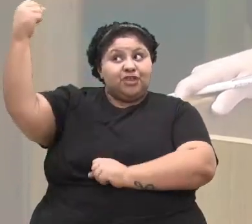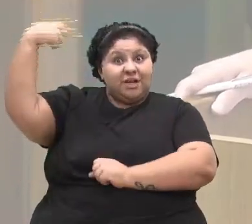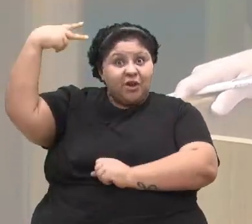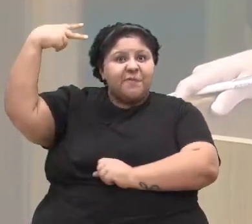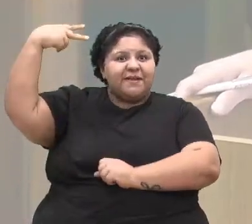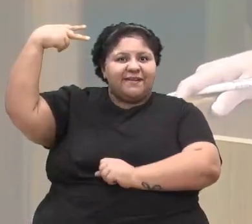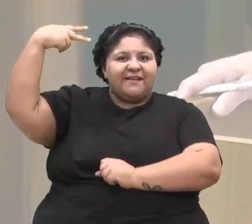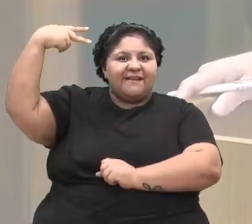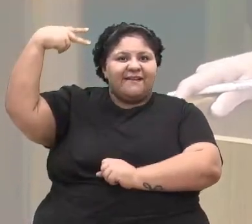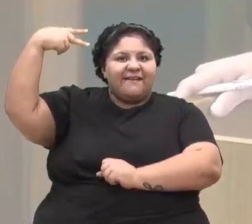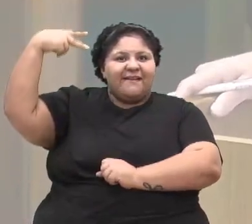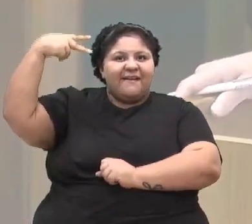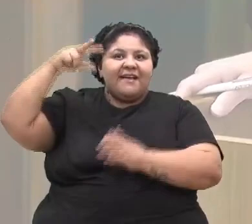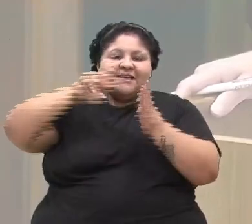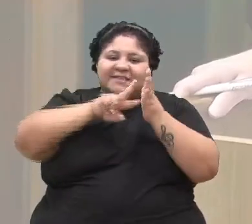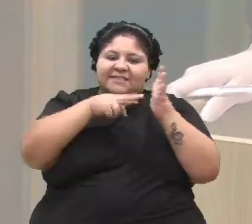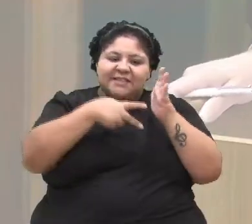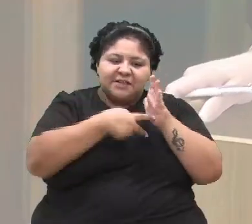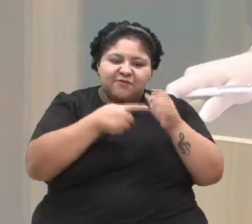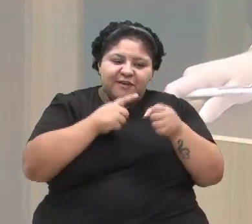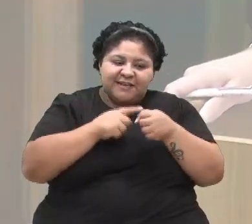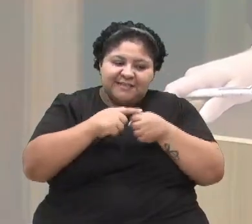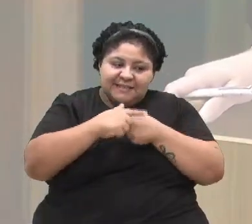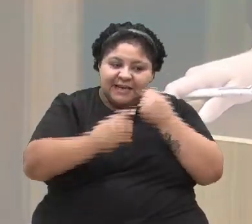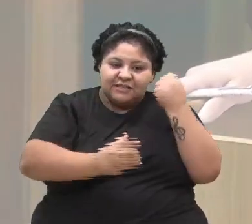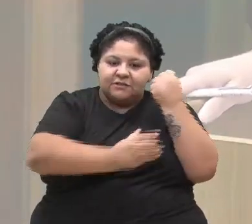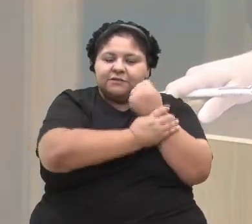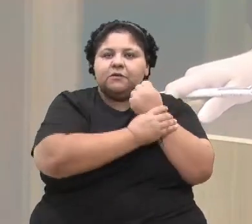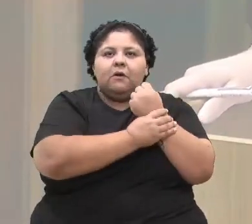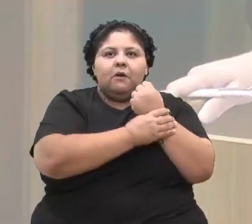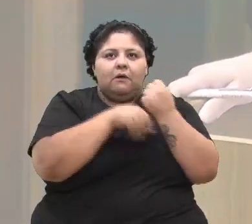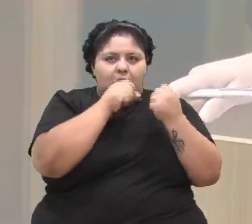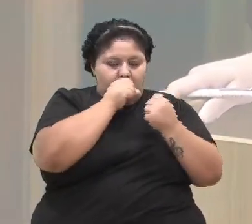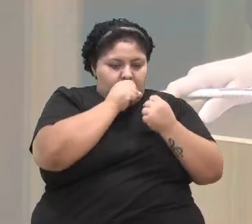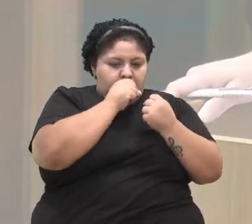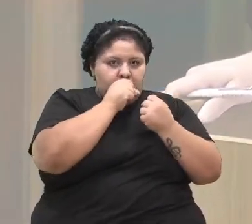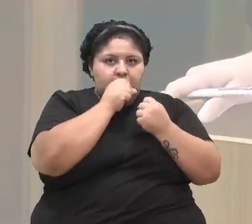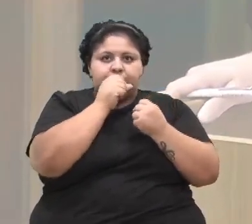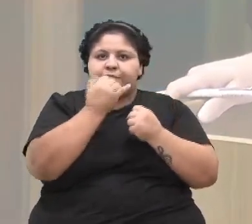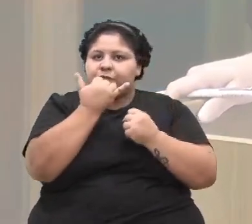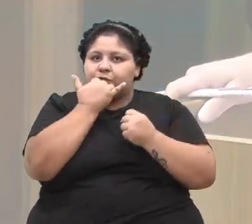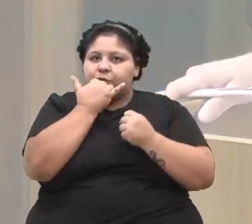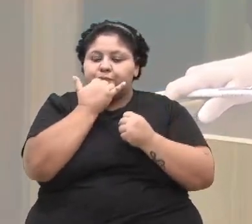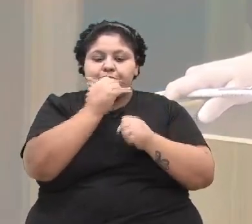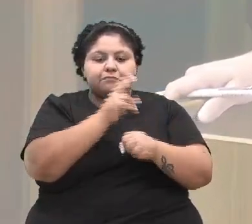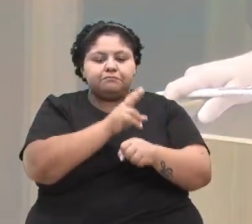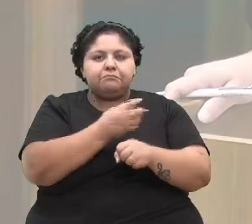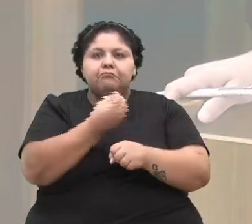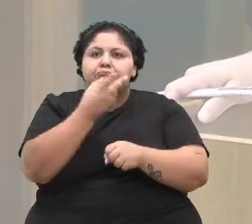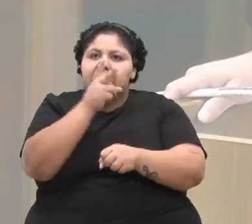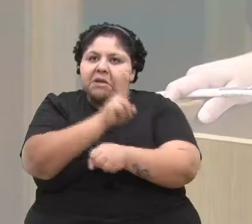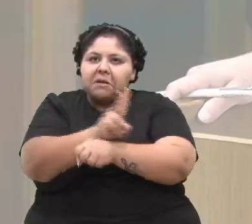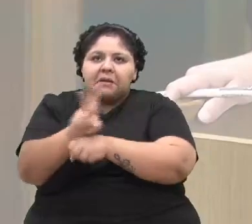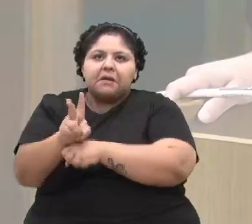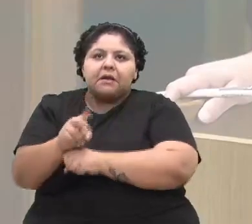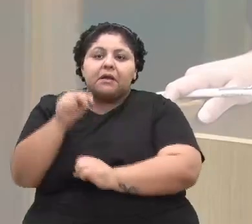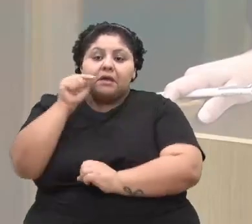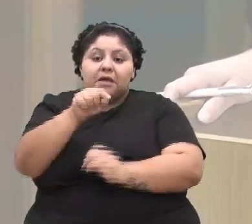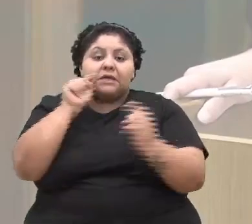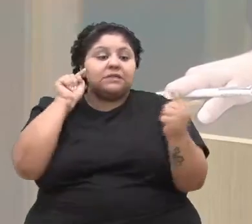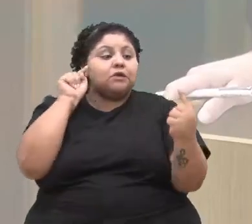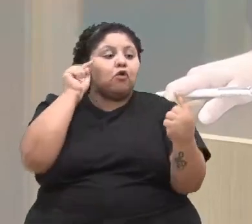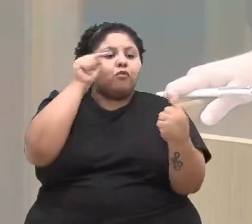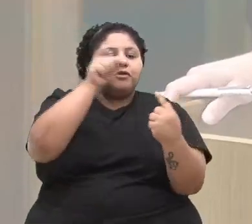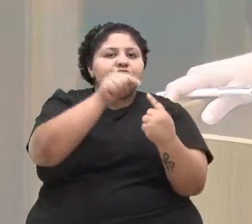cidade segura, é uma demonstração de uma cidade bem cuidada. E este é o propósito, e por isso